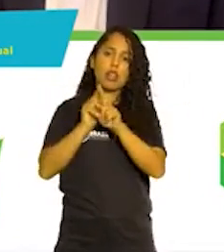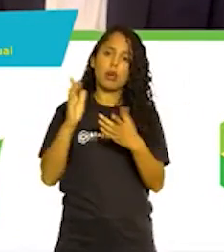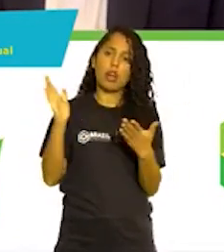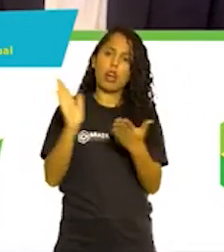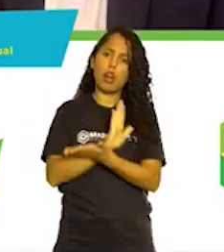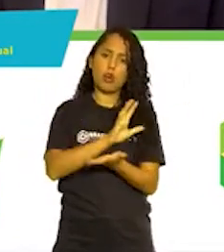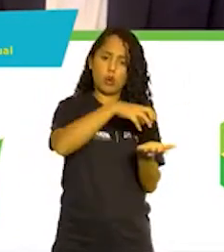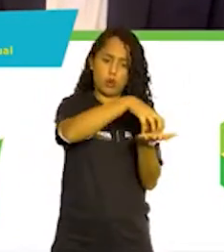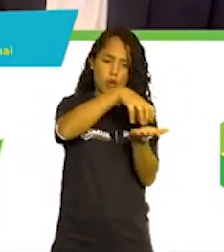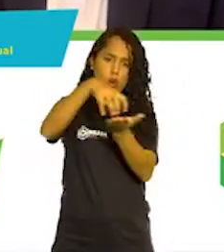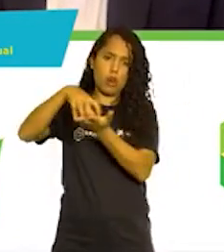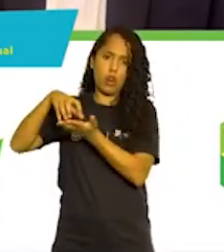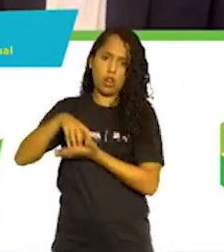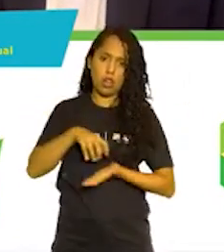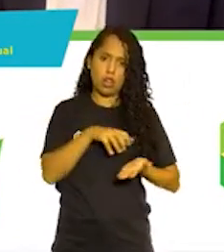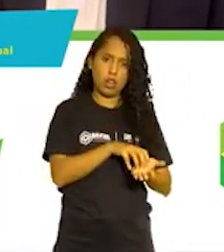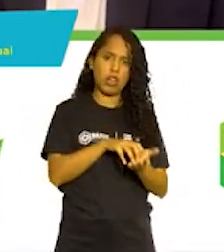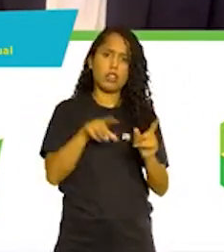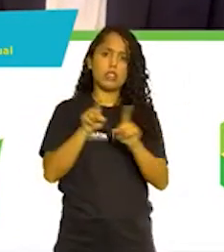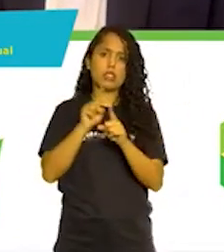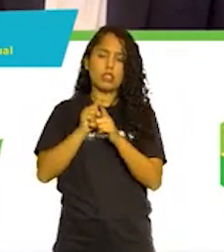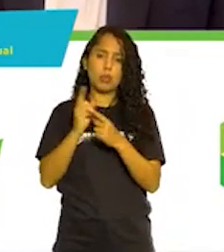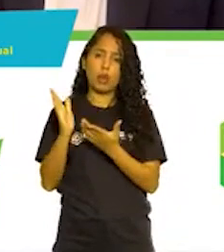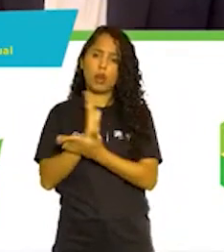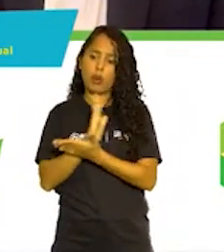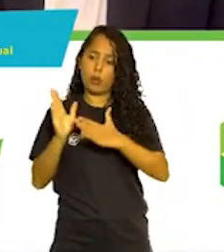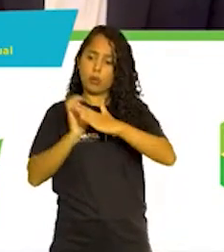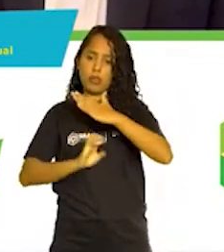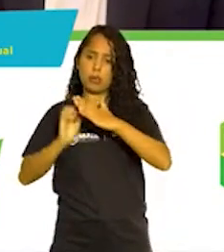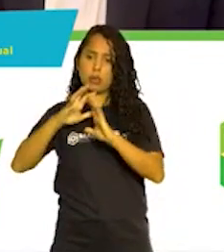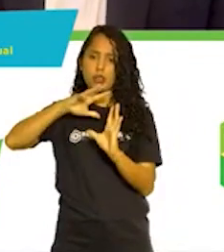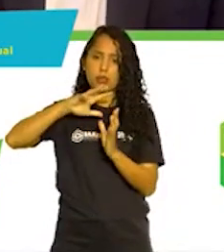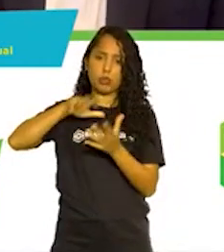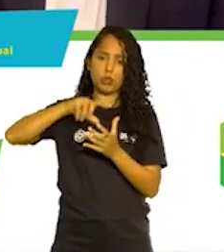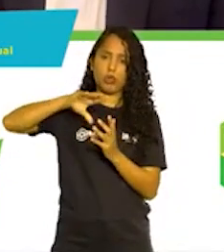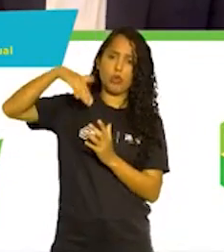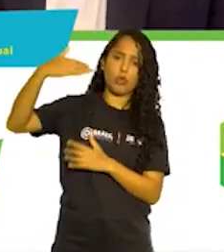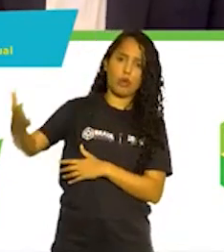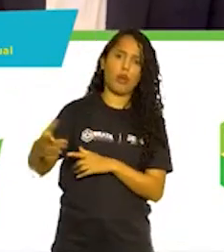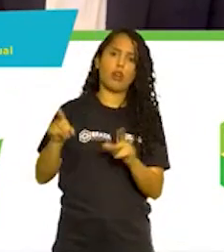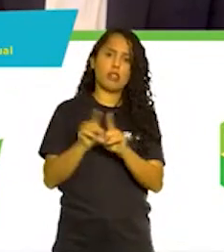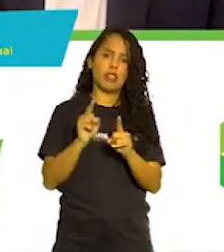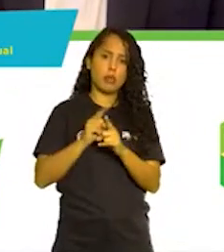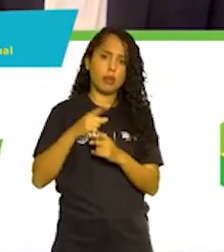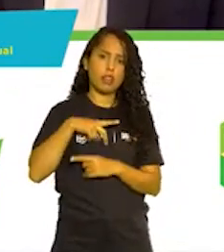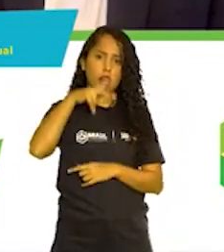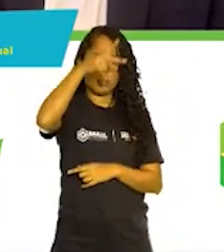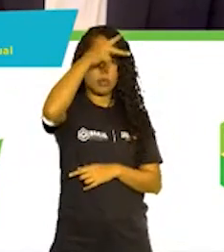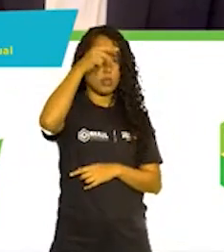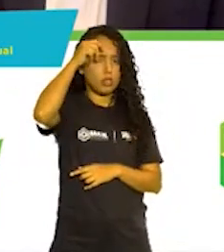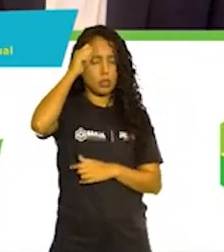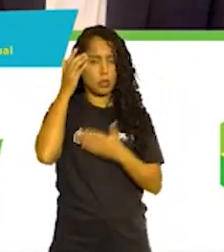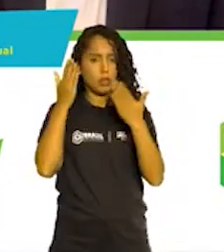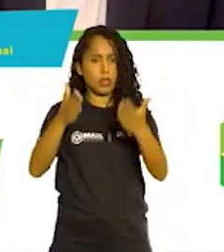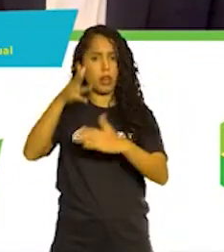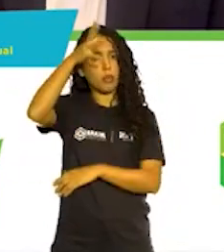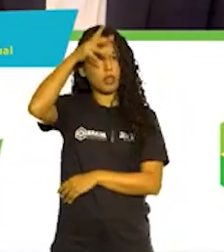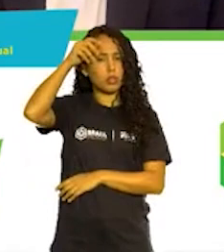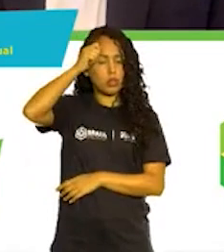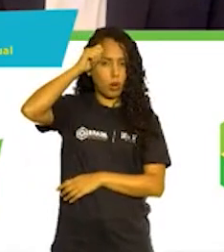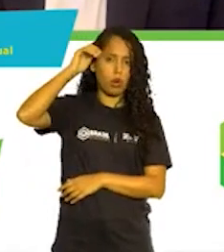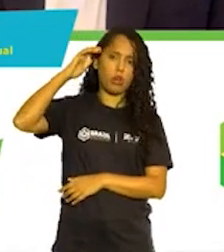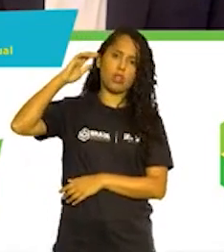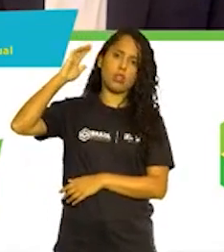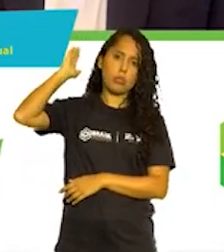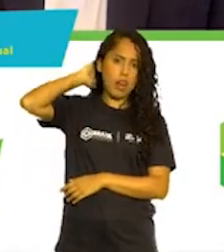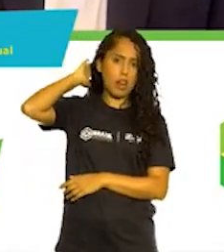órgãos, agentes, entidades, fundações internacionais, dialogando com municípios, grandes municípios, por exemplo, do Amazonas, do Pará, ou com os